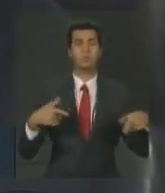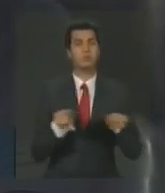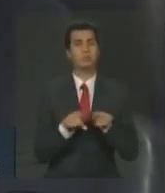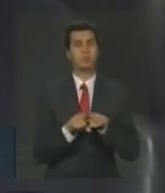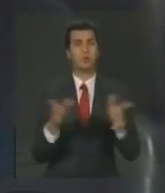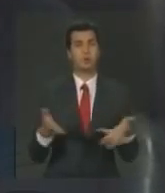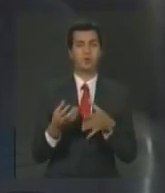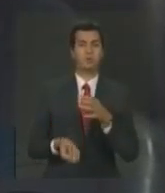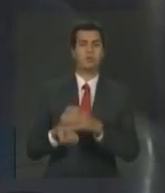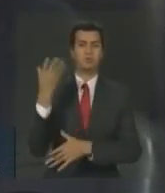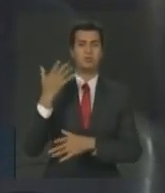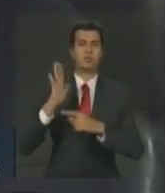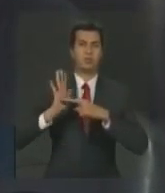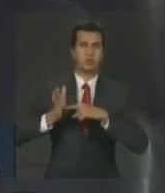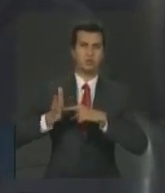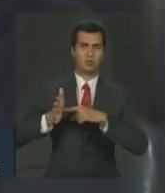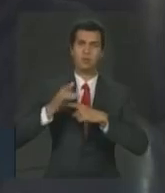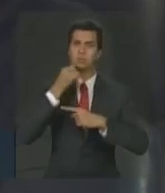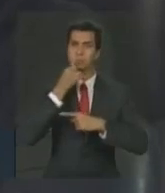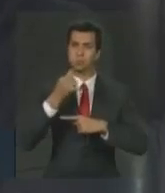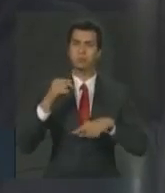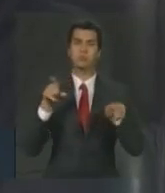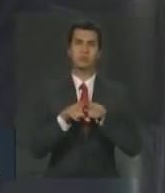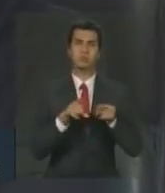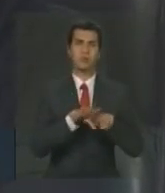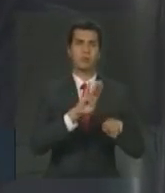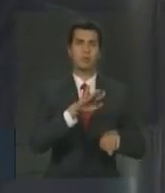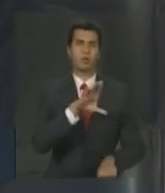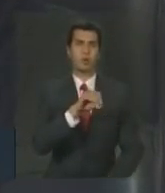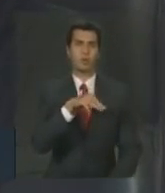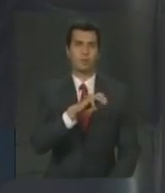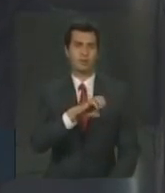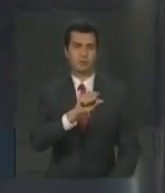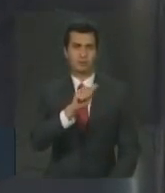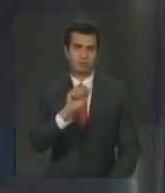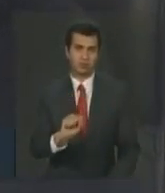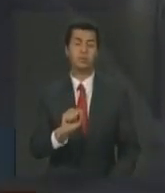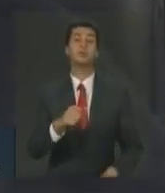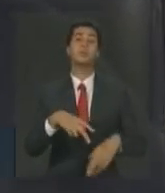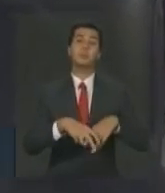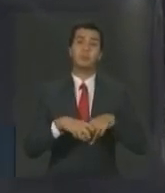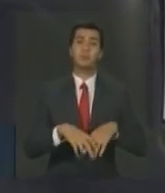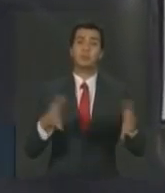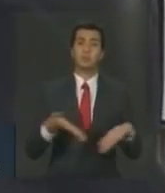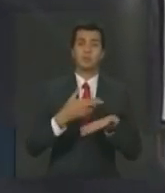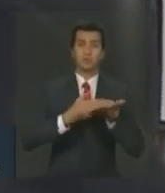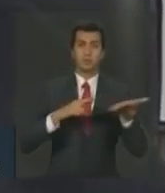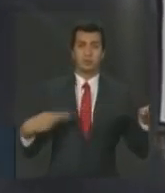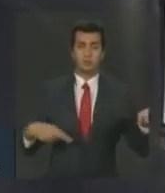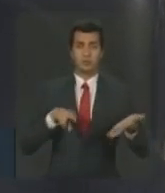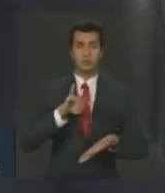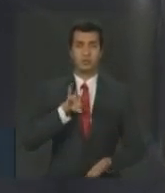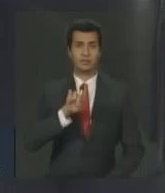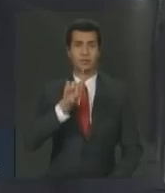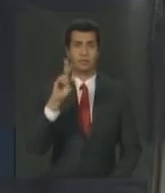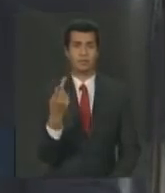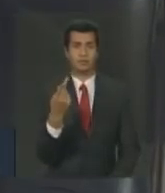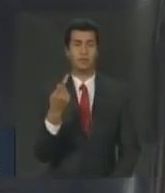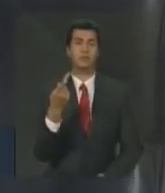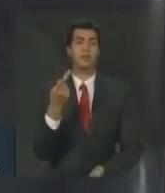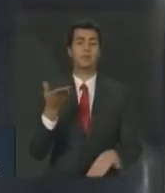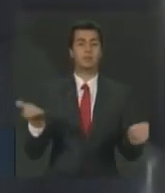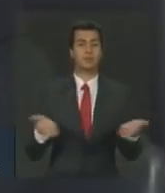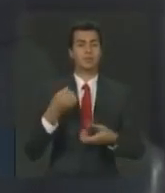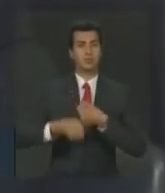eólicos e centrais de biomassa. Nisso, eu acho que é importante uma referência que o relatório de desenvolvimento humano de